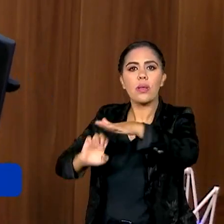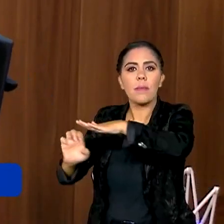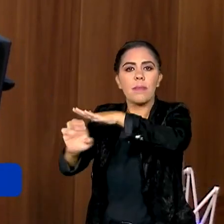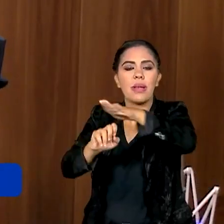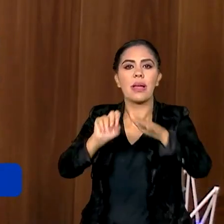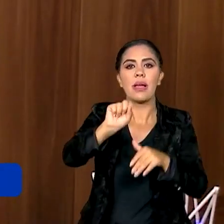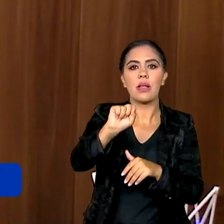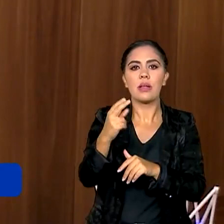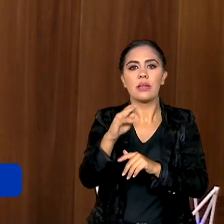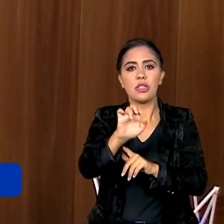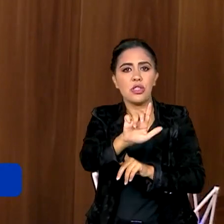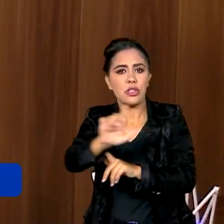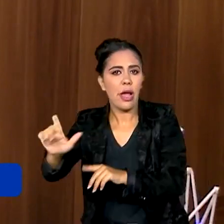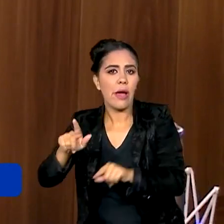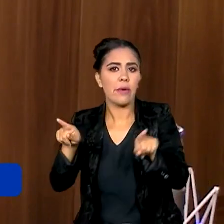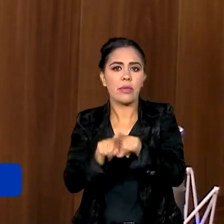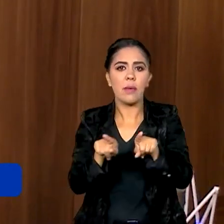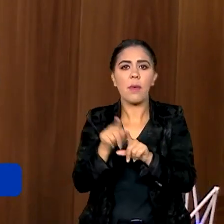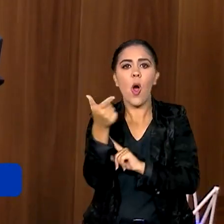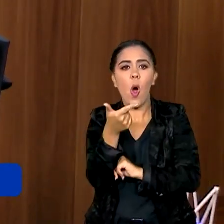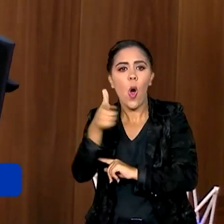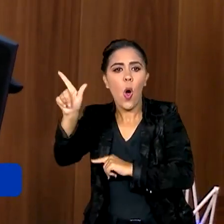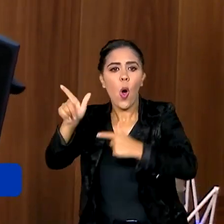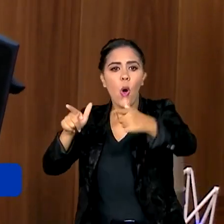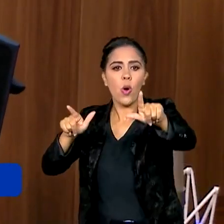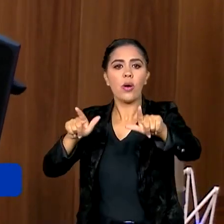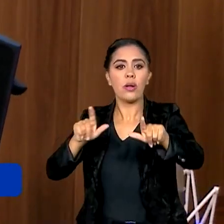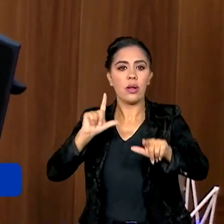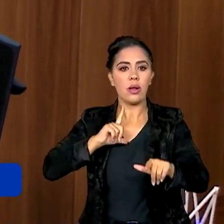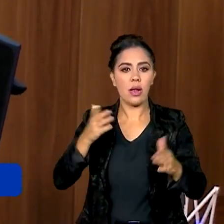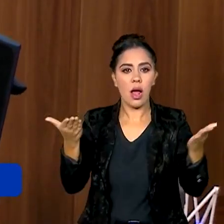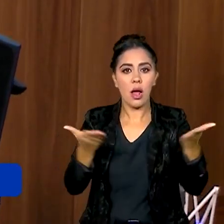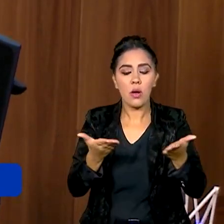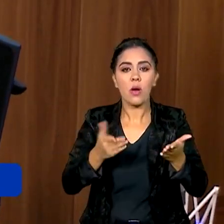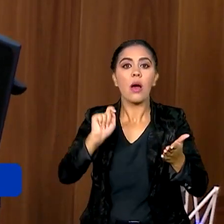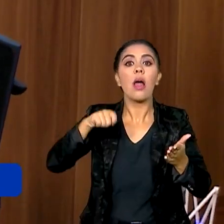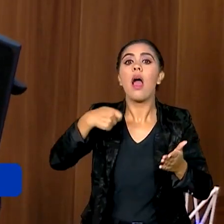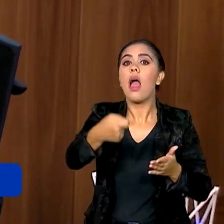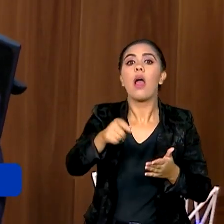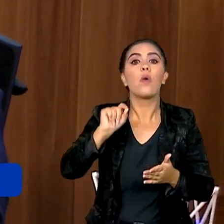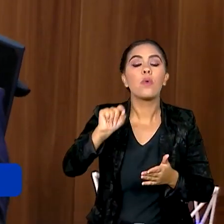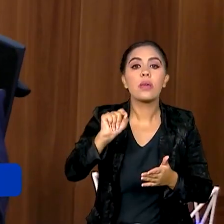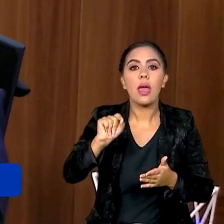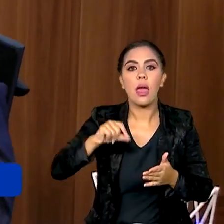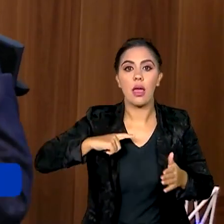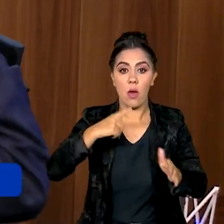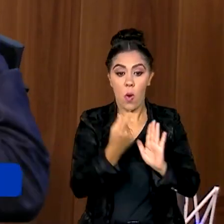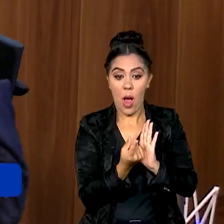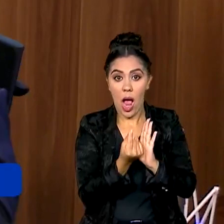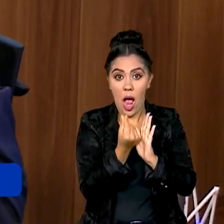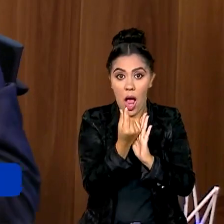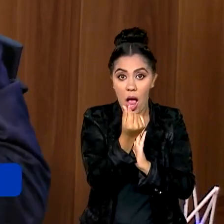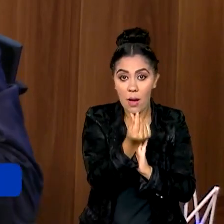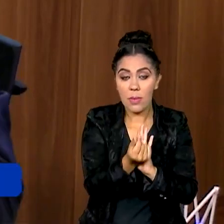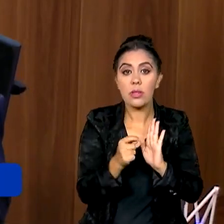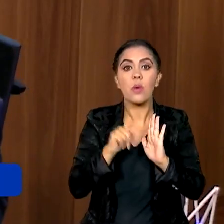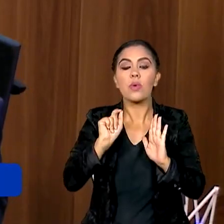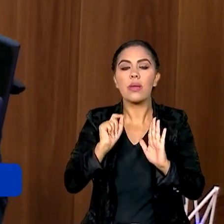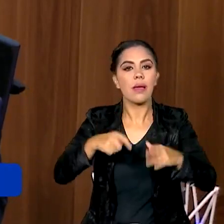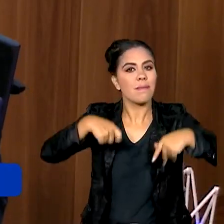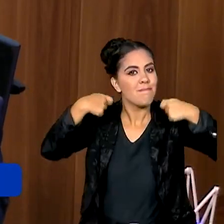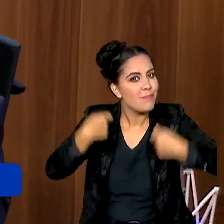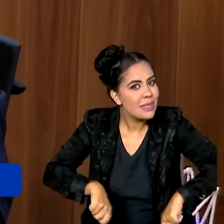mundo inteiro distribuíram dividendos. Essa é uma atividade capital intensivo, que requer muito, mas